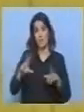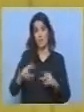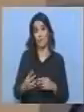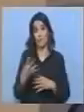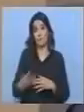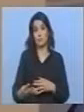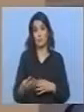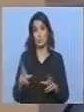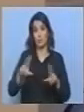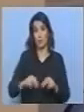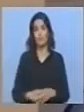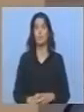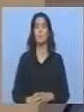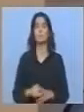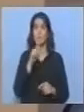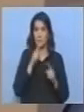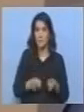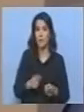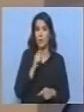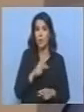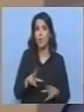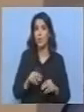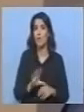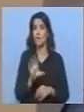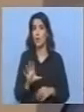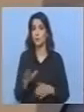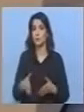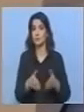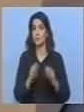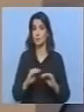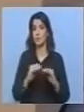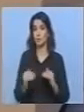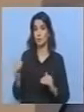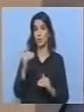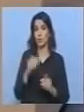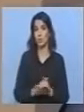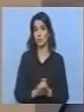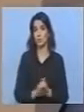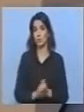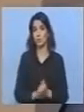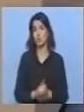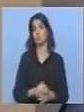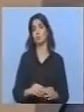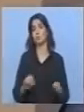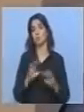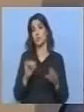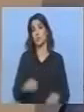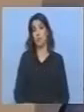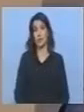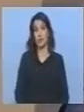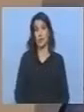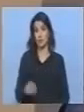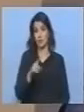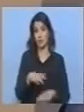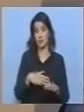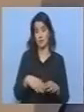pode ser o início ou a oportunidade para uma nova abordagem, uma nova estratégia para o ensino superior? Claro que sim. Têm feito sentido,